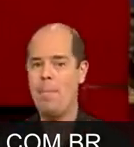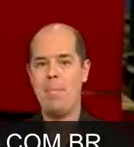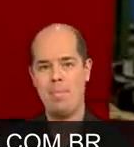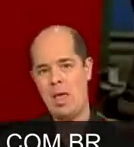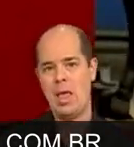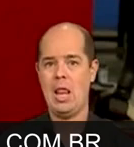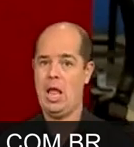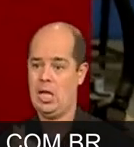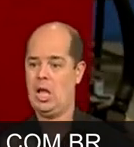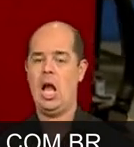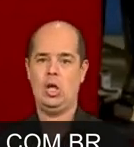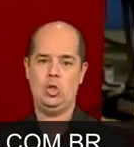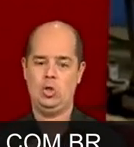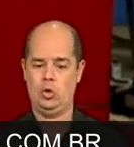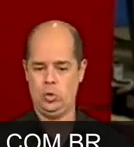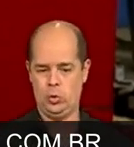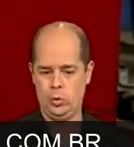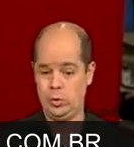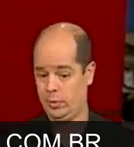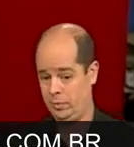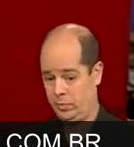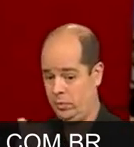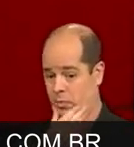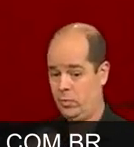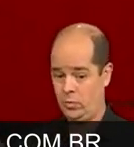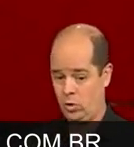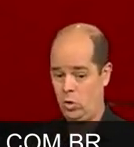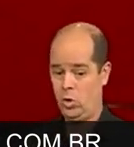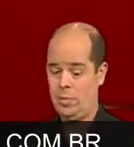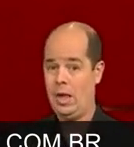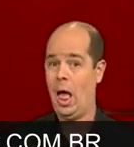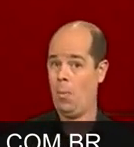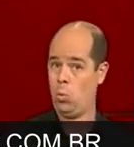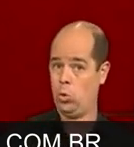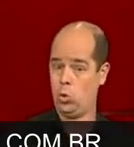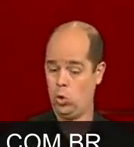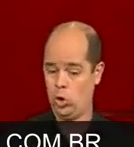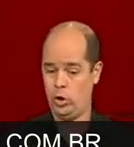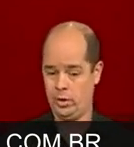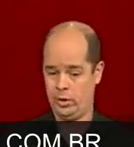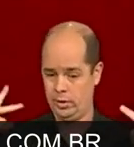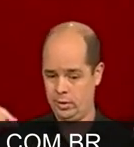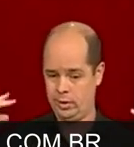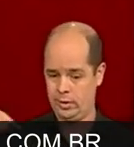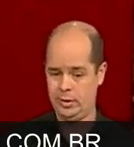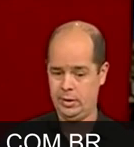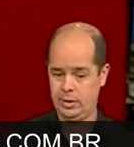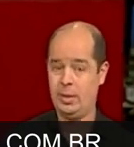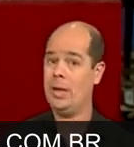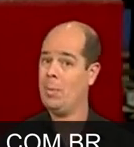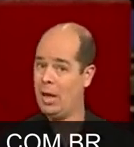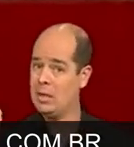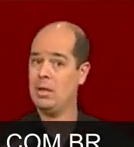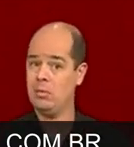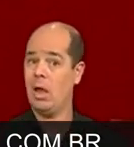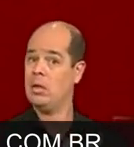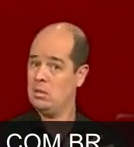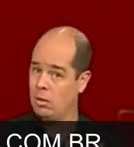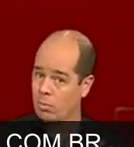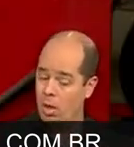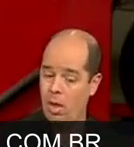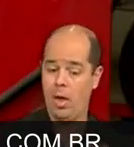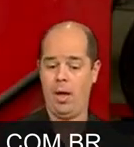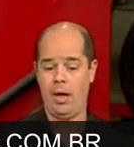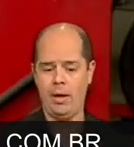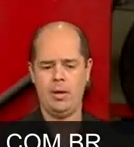foi contratado como motorista neste centro de coleta, depois de um longo período desempregado. Não tinha dimensão do